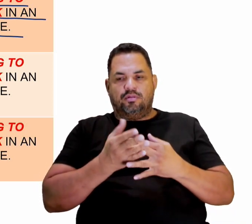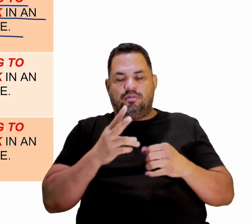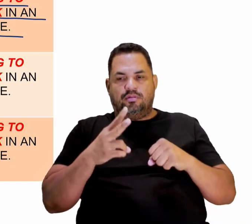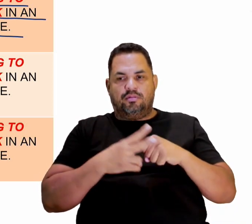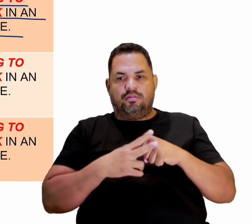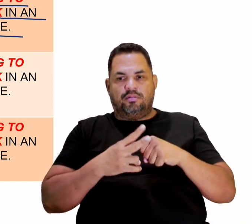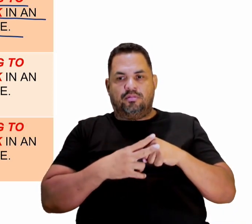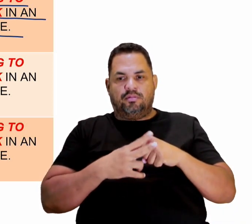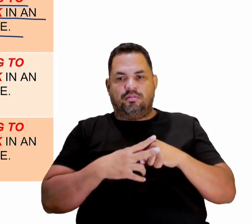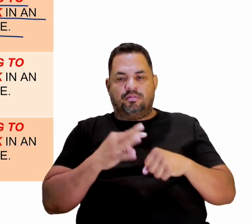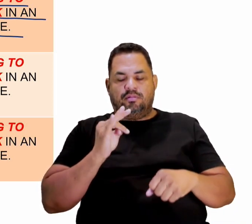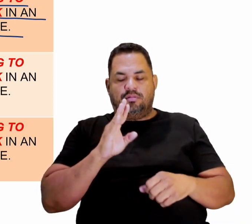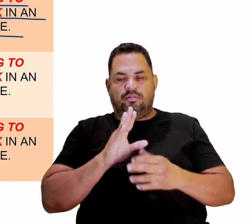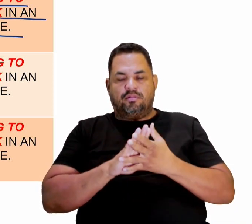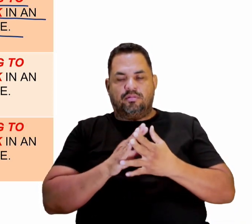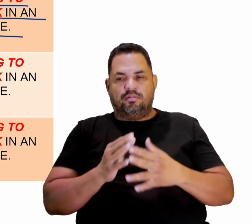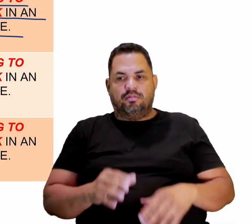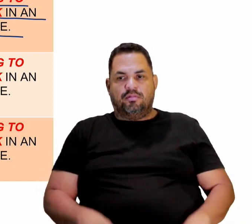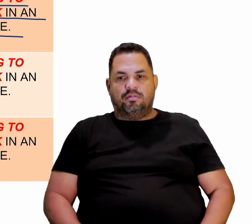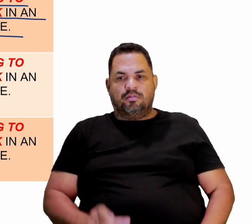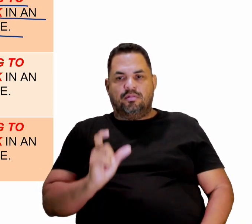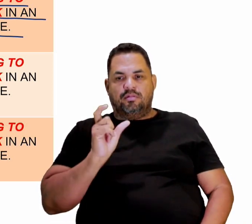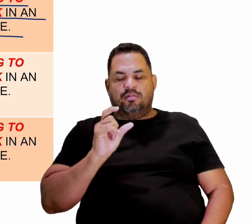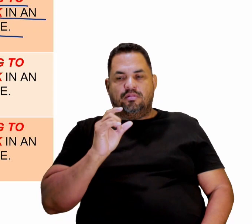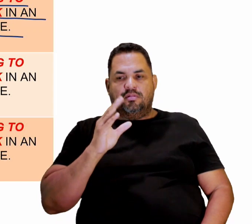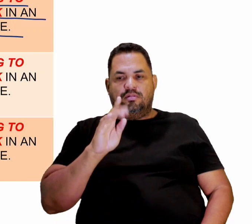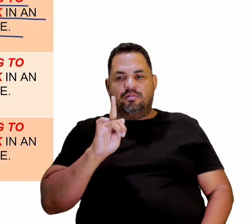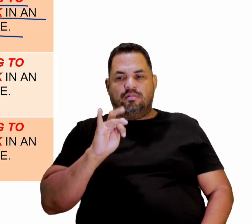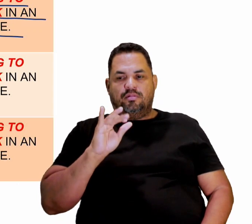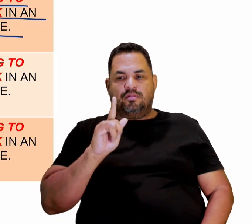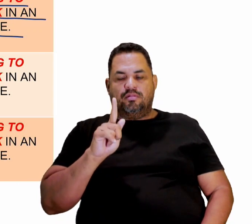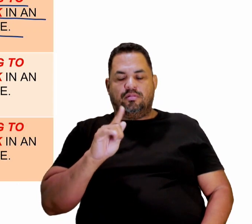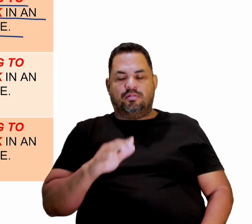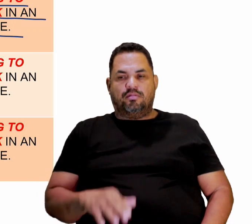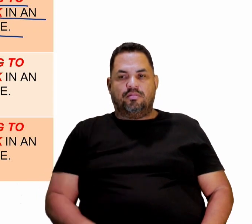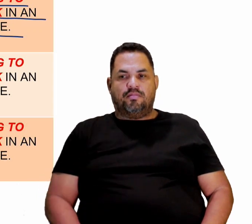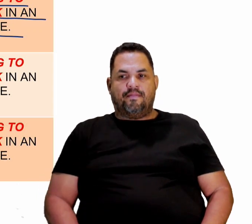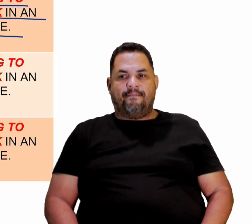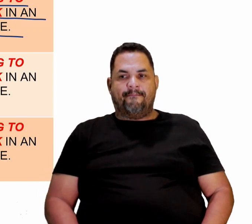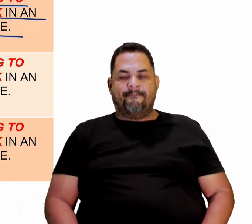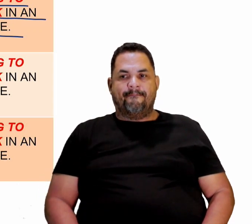que está contraído aqui e a palavra Goe beleza